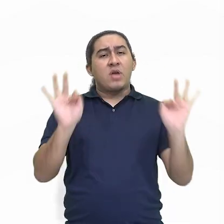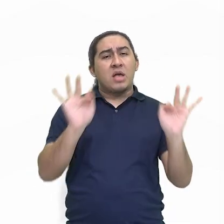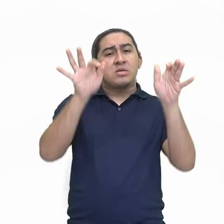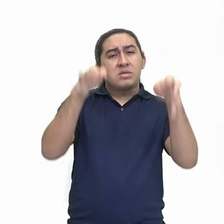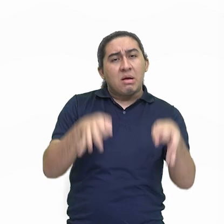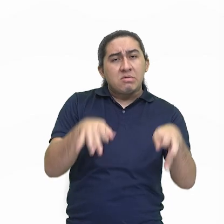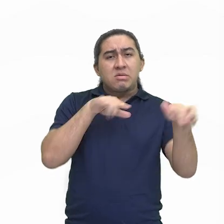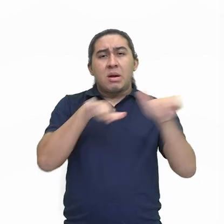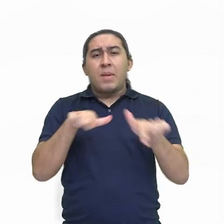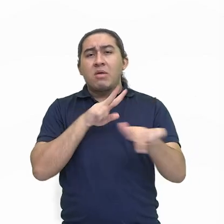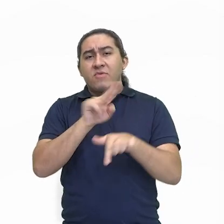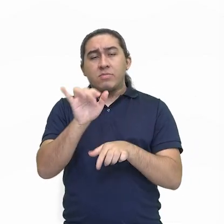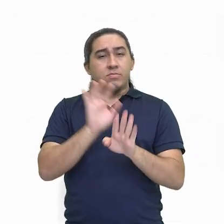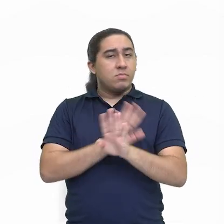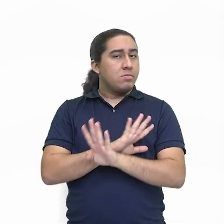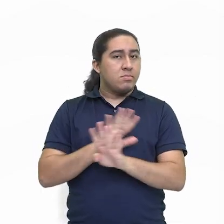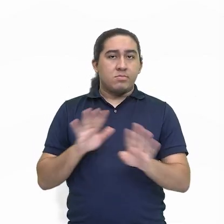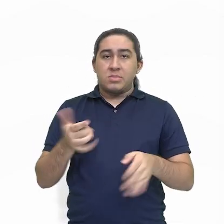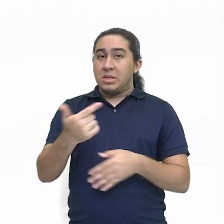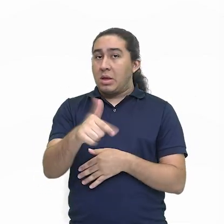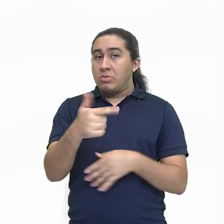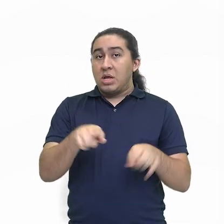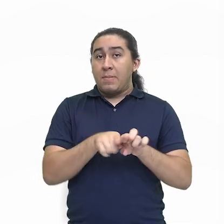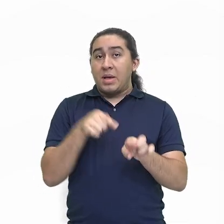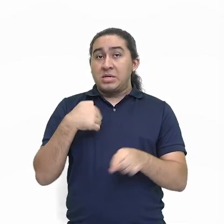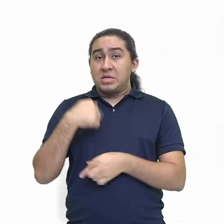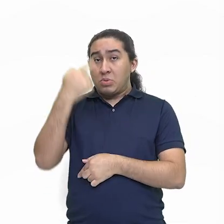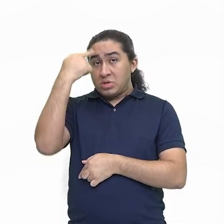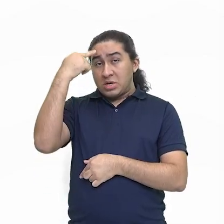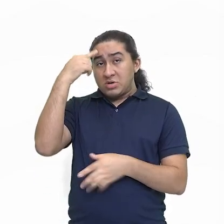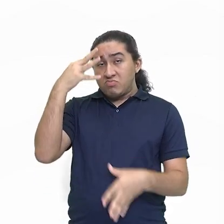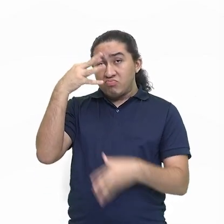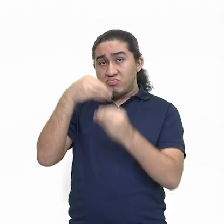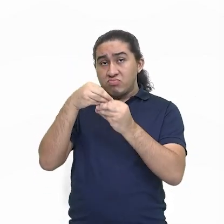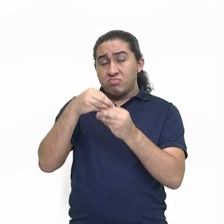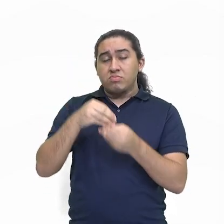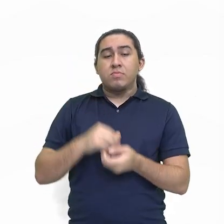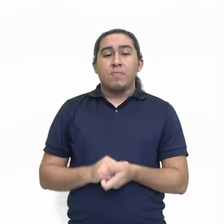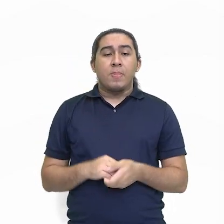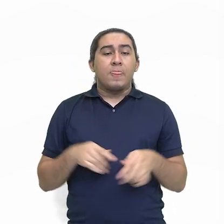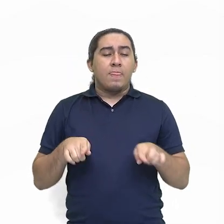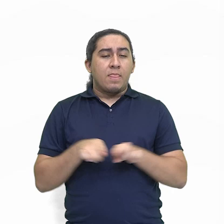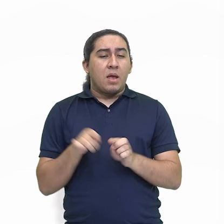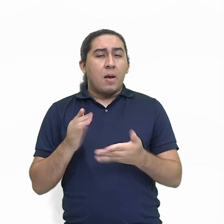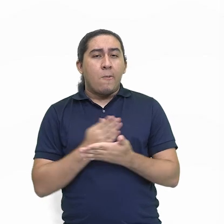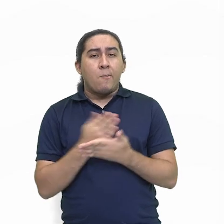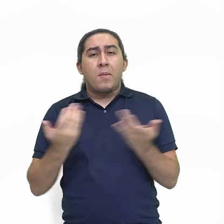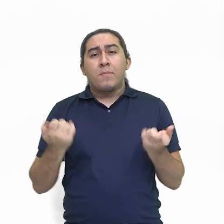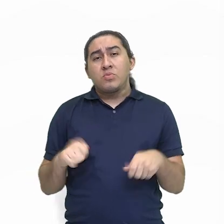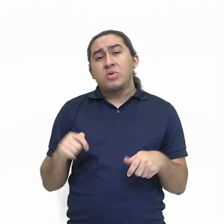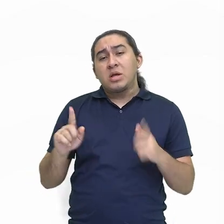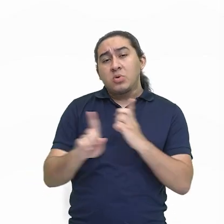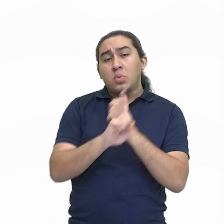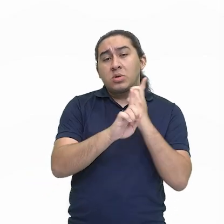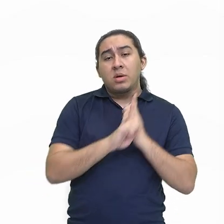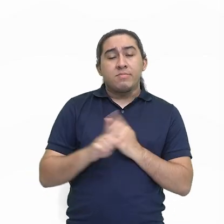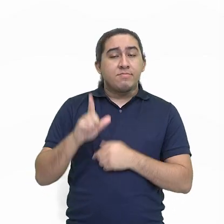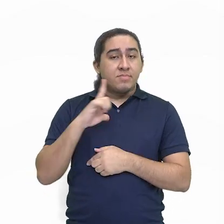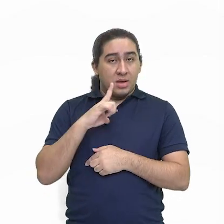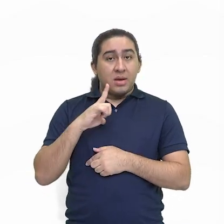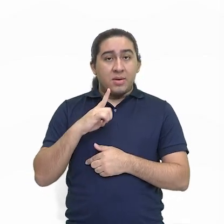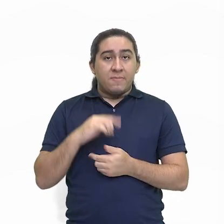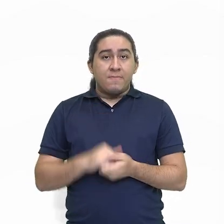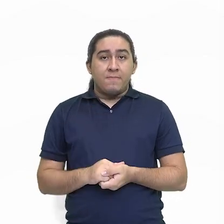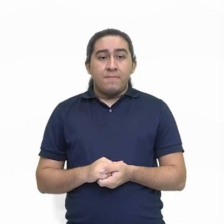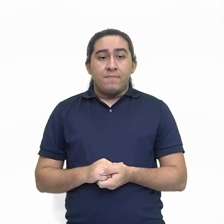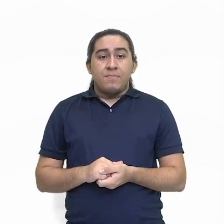quadro? Não, mas eu deduzi. Tem algumas pistas para isso? Tem, né? É